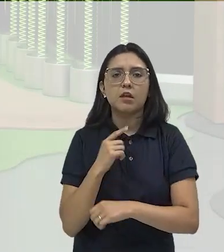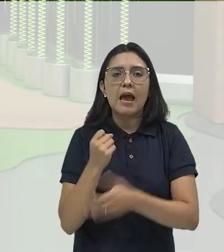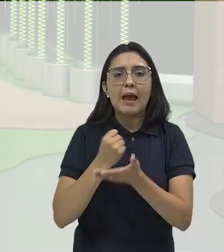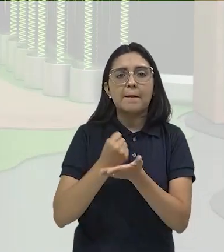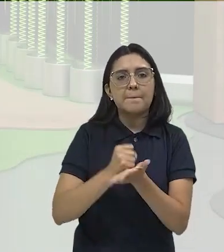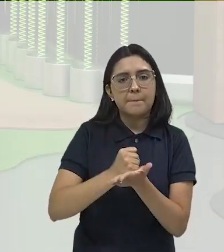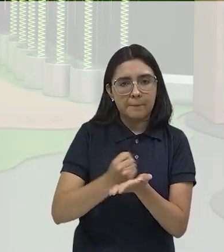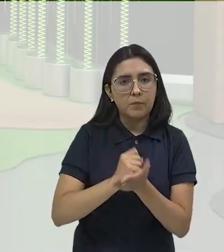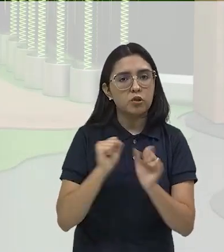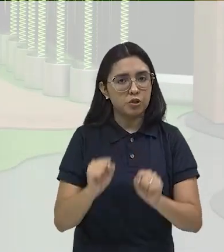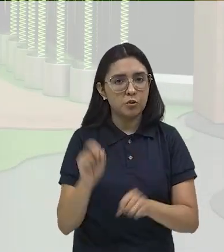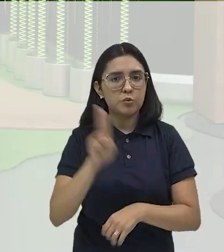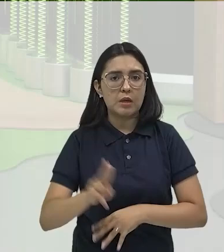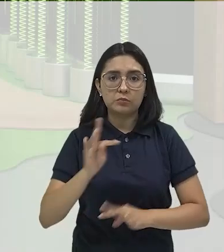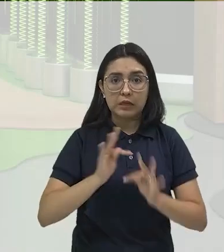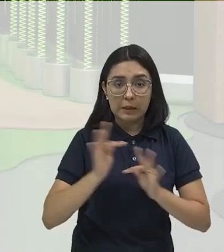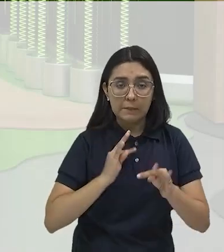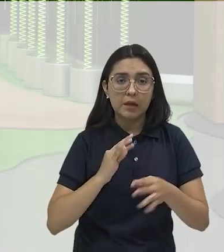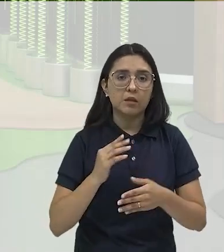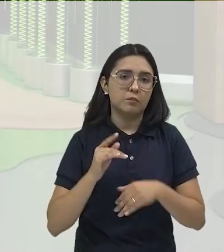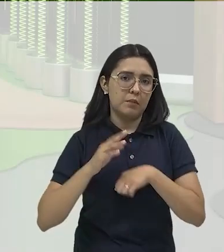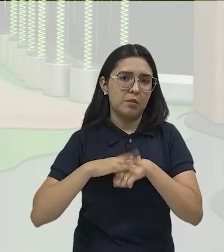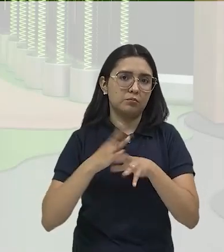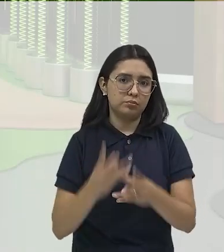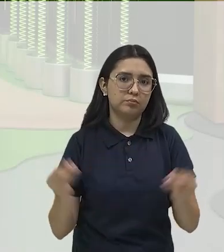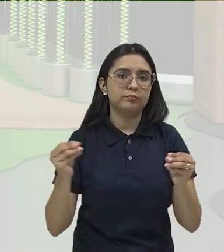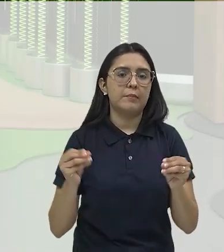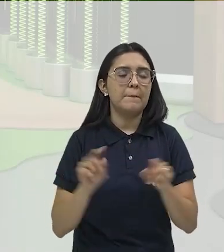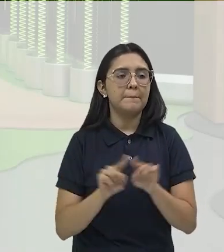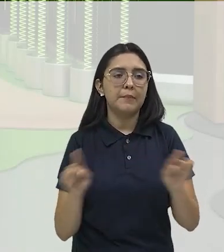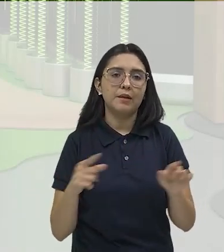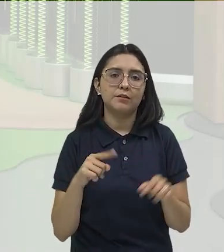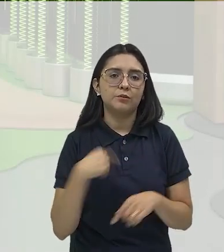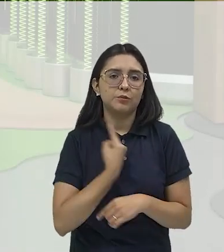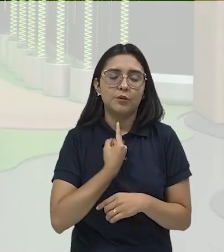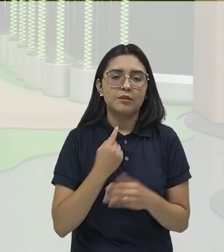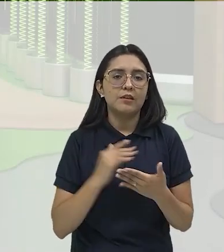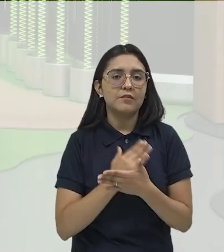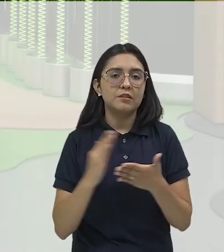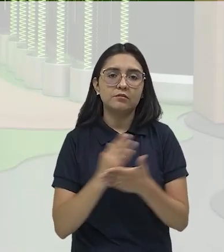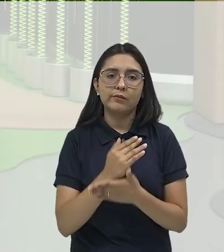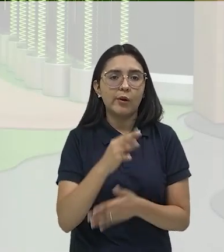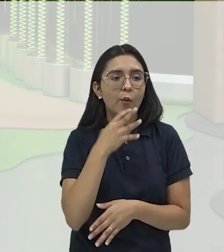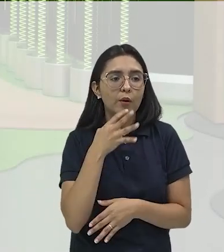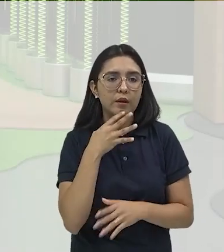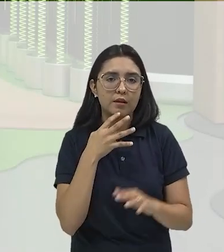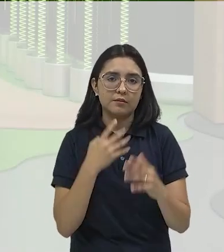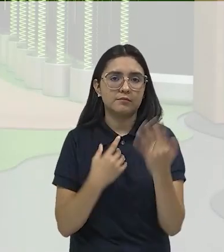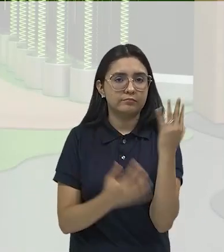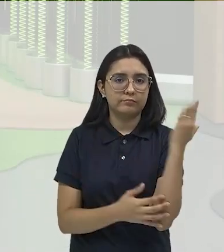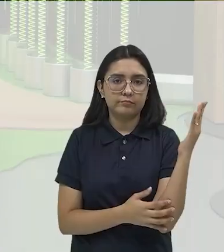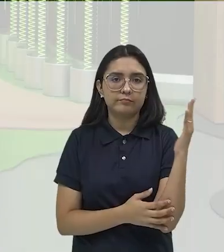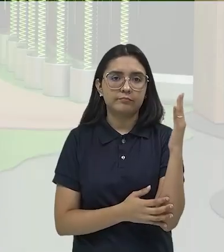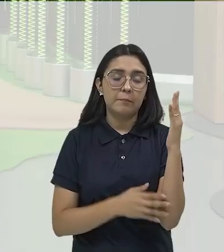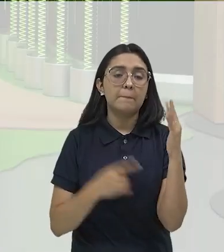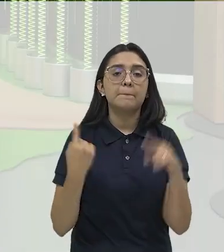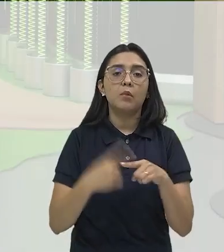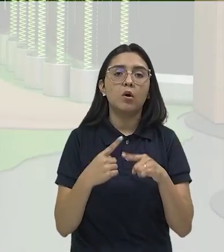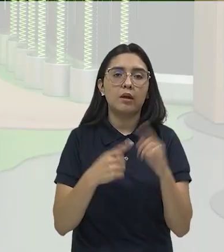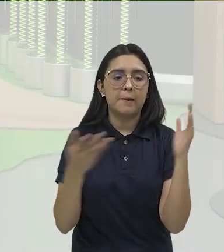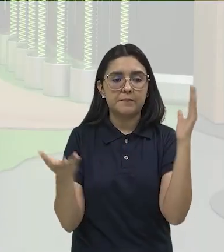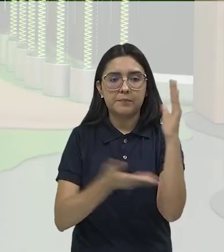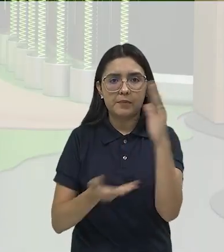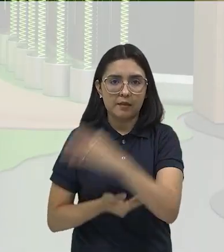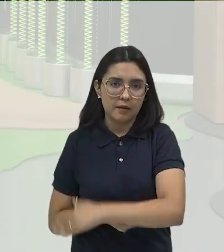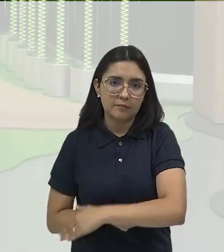em tratamentos de doenças, mas se a gente nem chegou a conhecer essa planta, já foi, né? Então, a perda